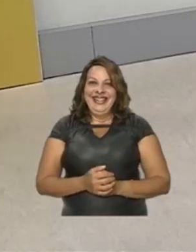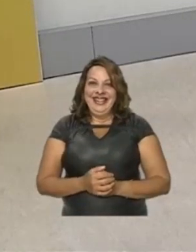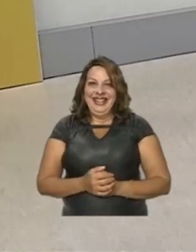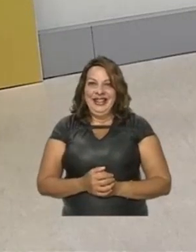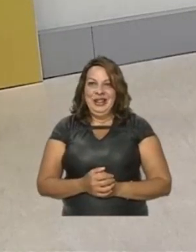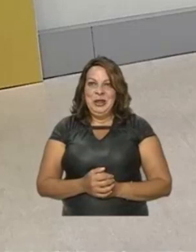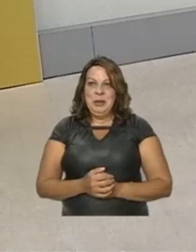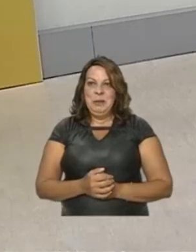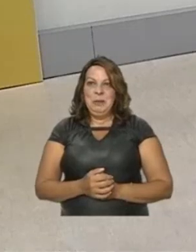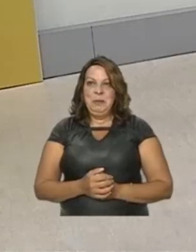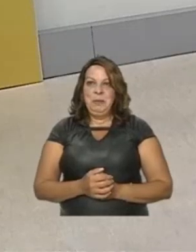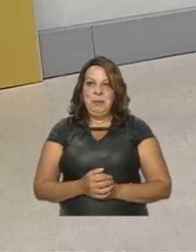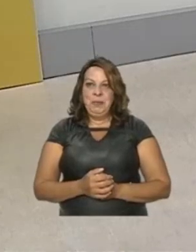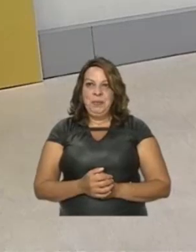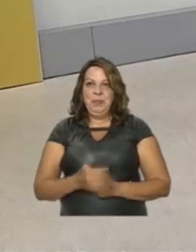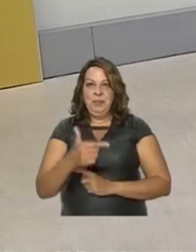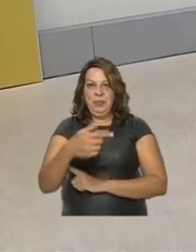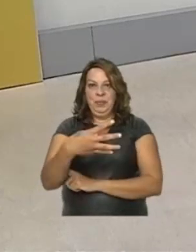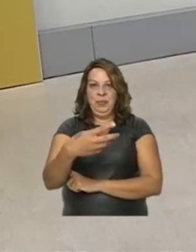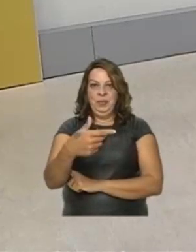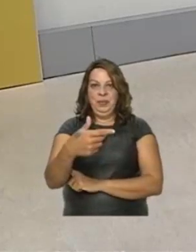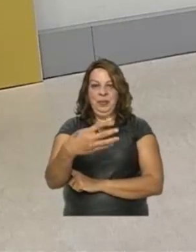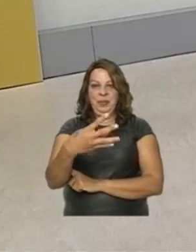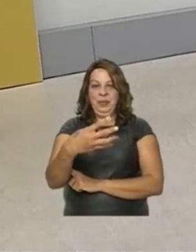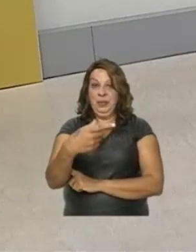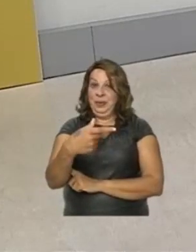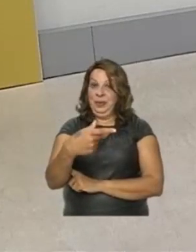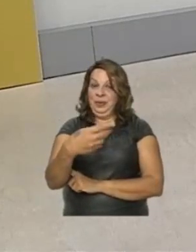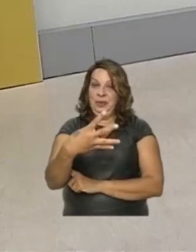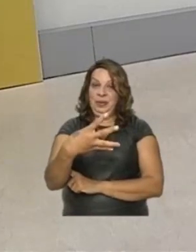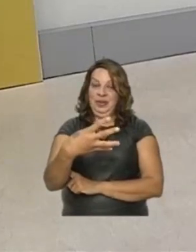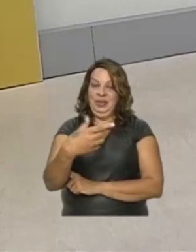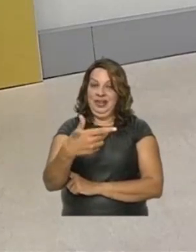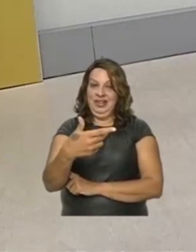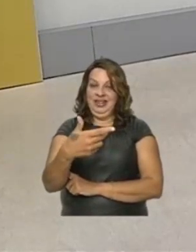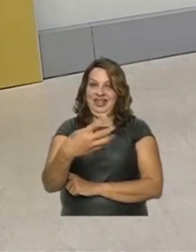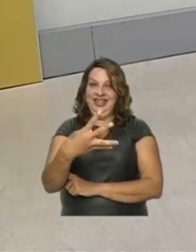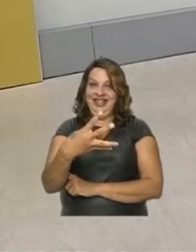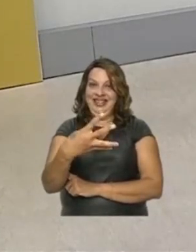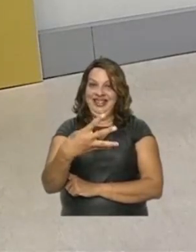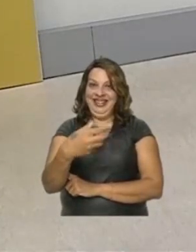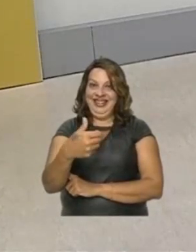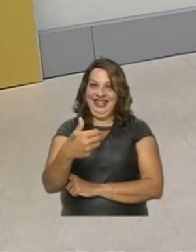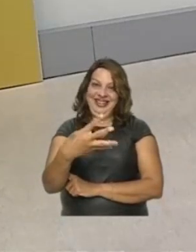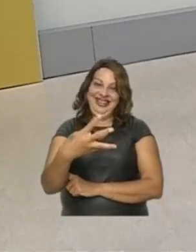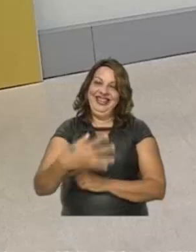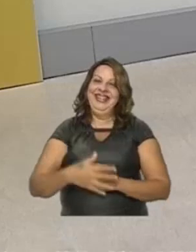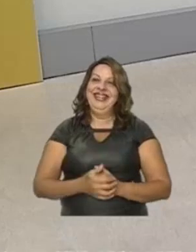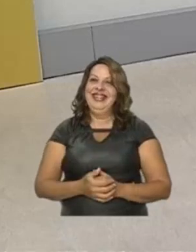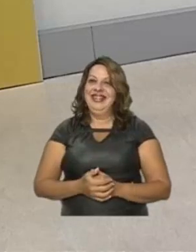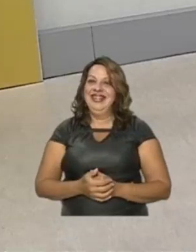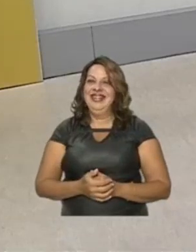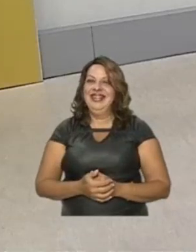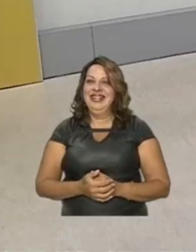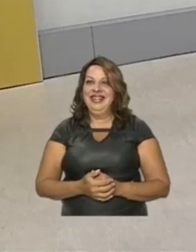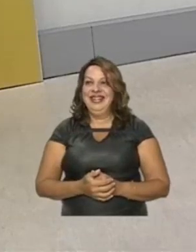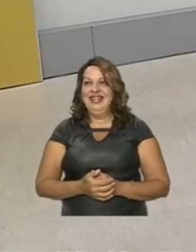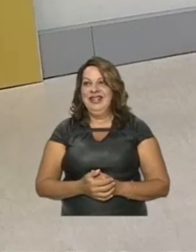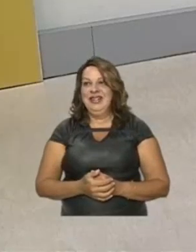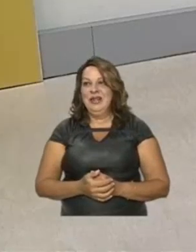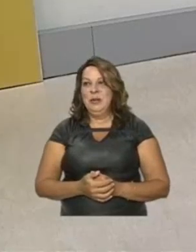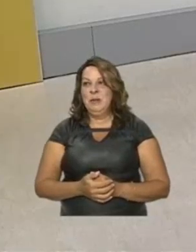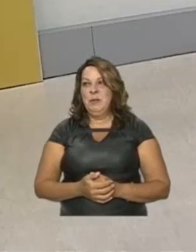12, 12, 12. 42, 42. Tô chamando e você marca aí. 42,